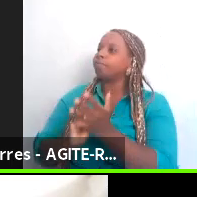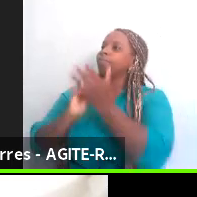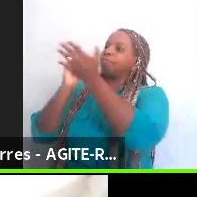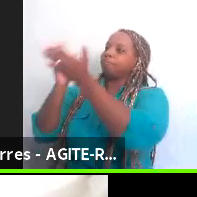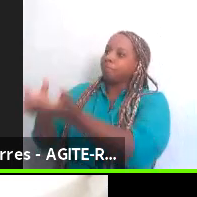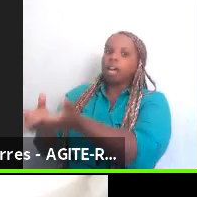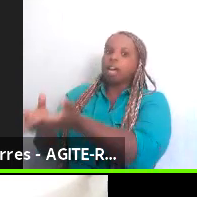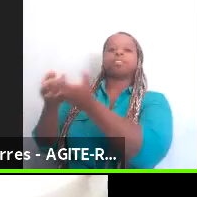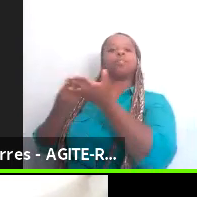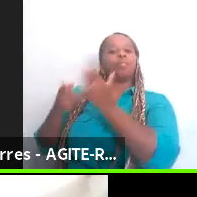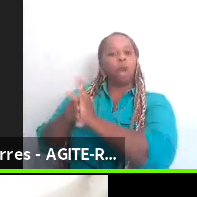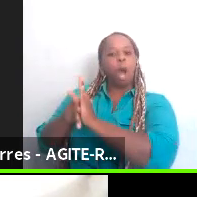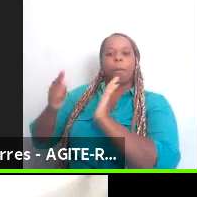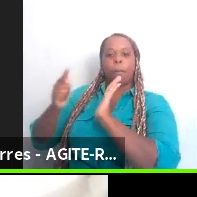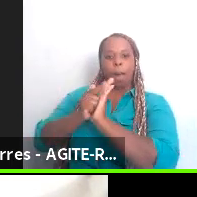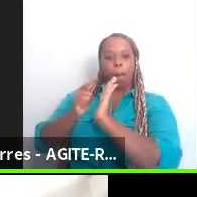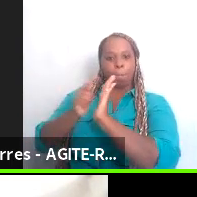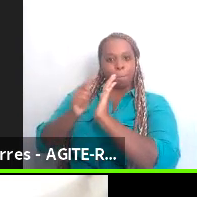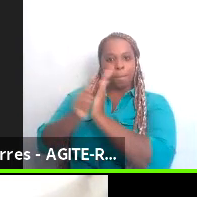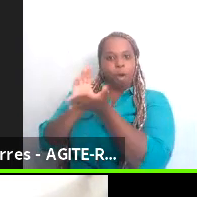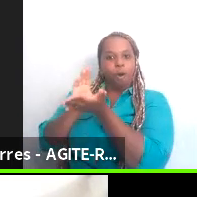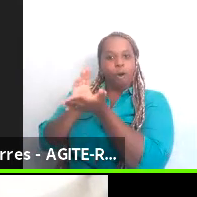torcer para que eles aceitem.